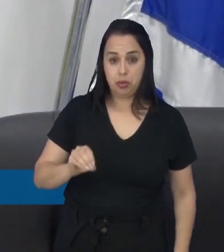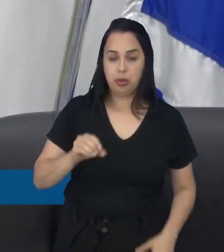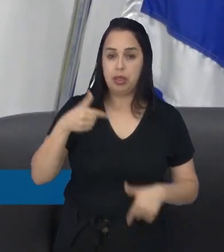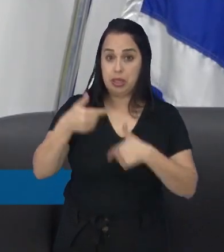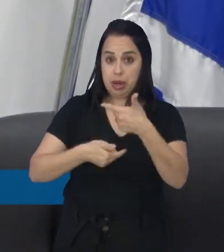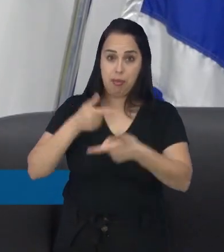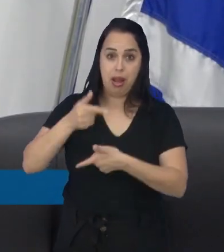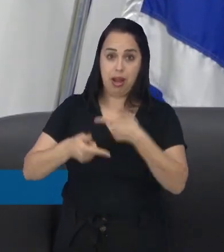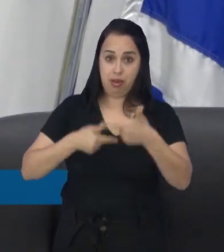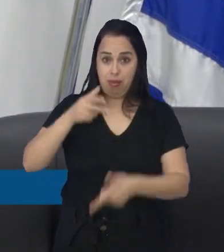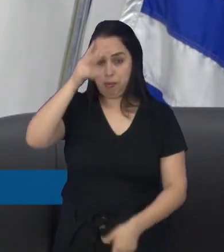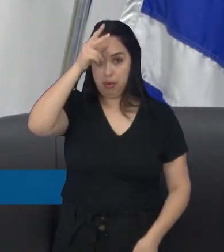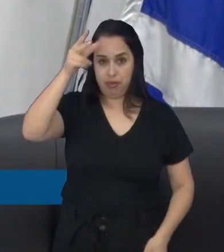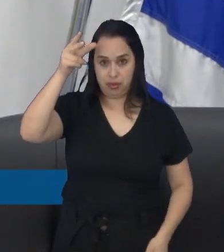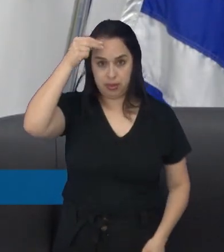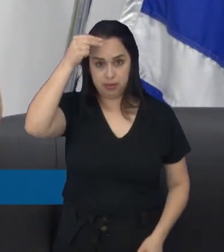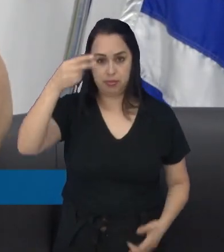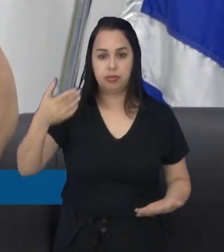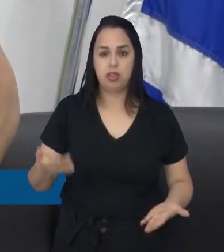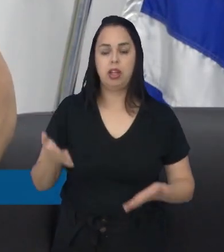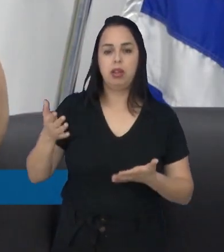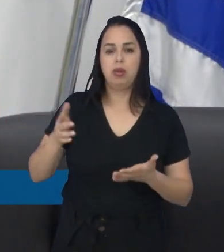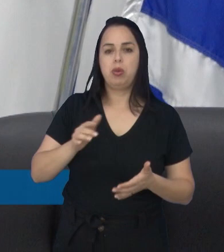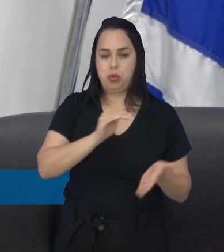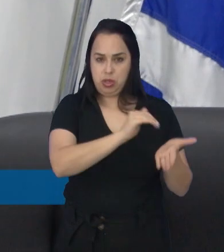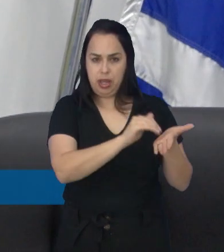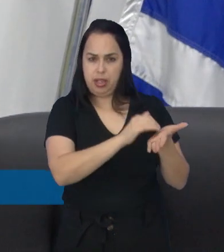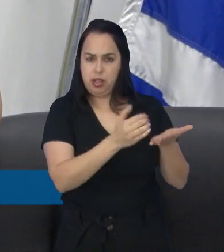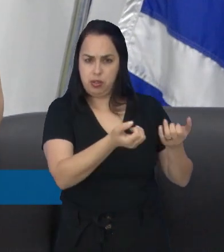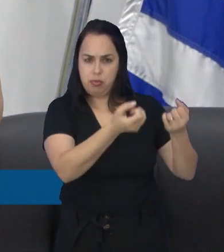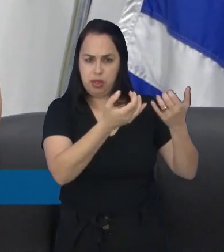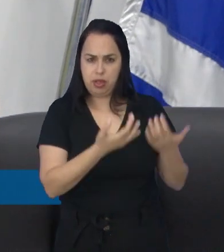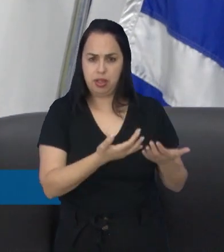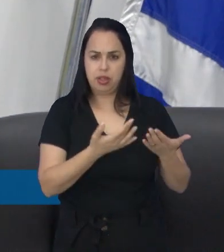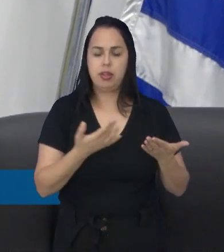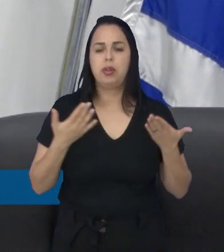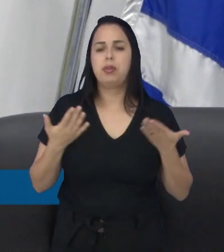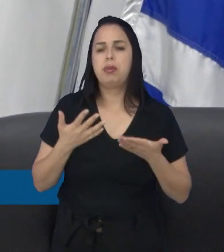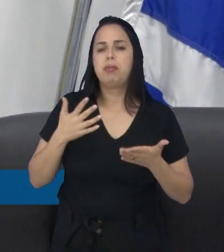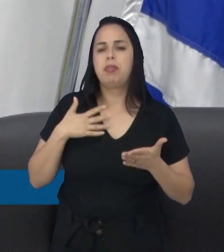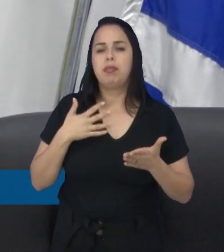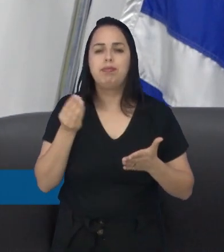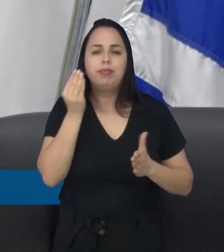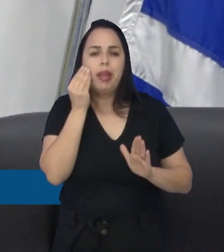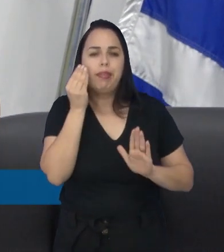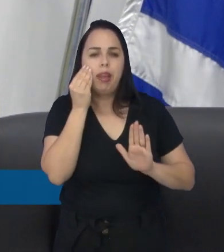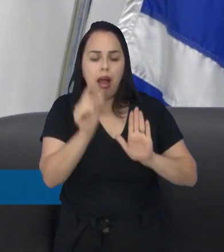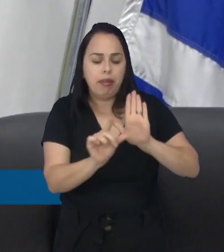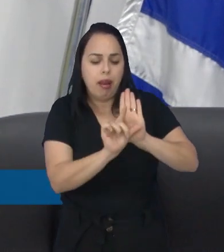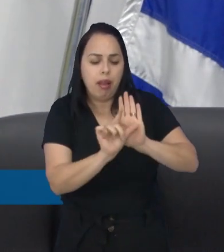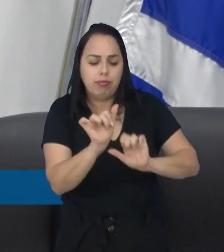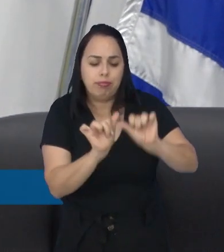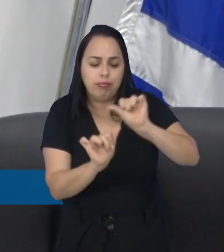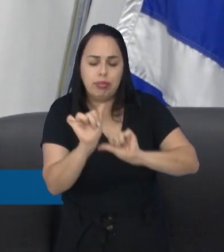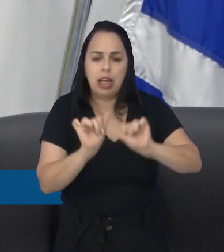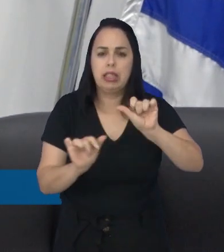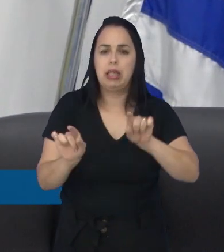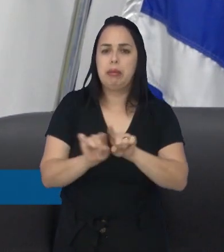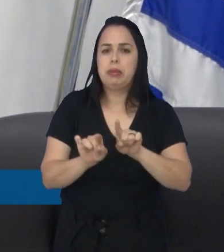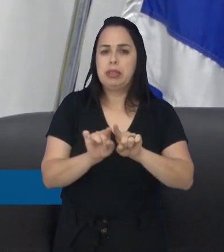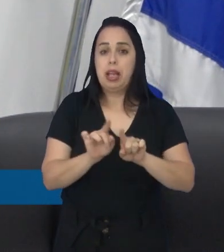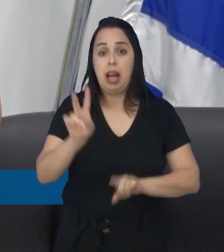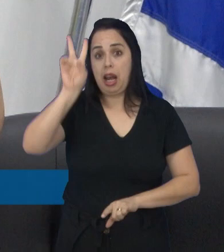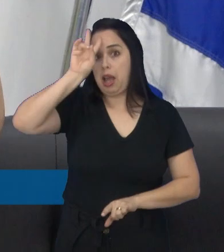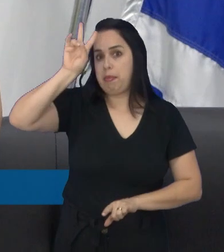essa audiência aqui como já foi falado pelo secretário nós vamos correr sobre alguns ajustes de parâmetros urbanísticos da lei dos alinhamento